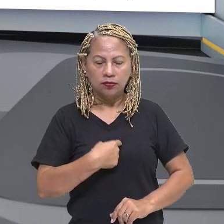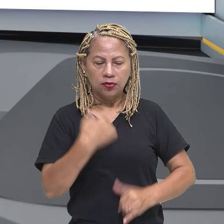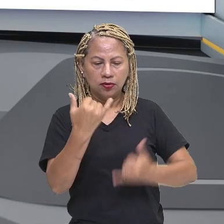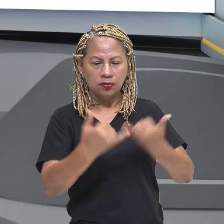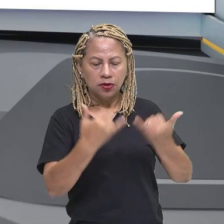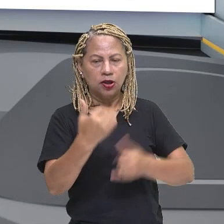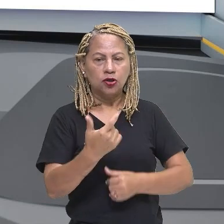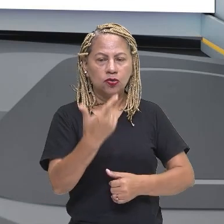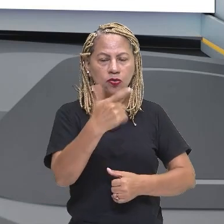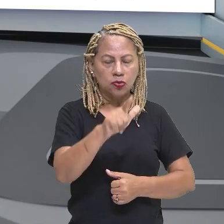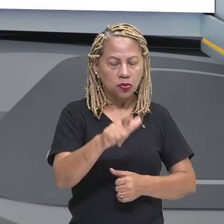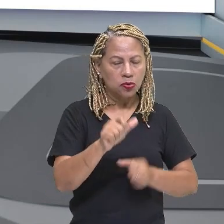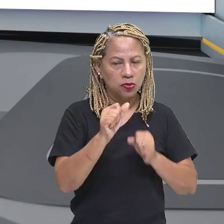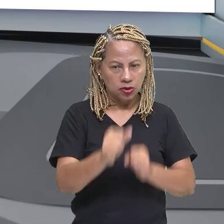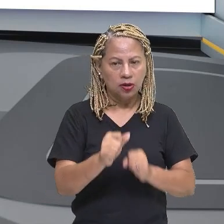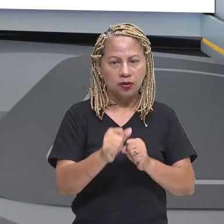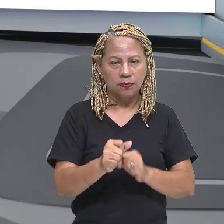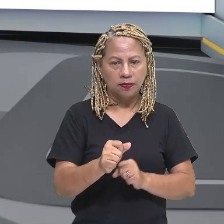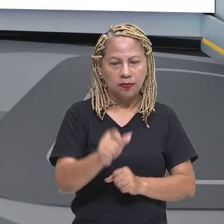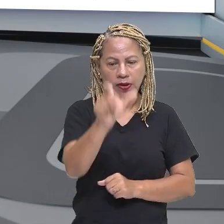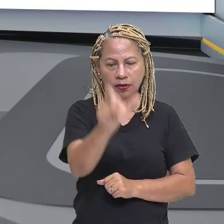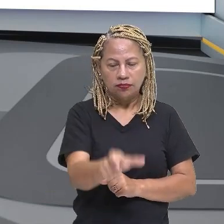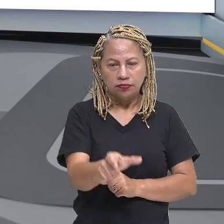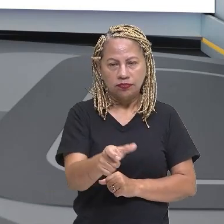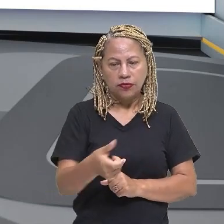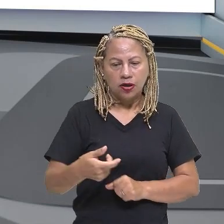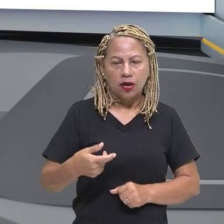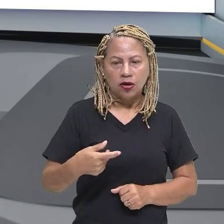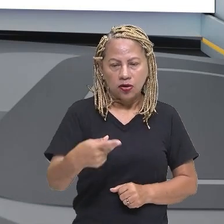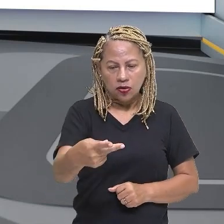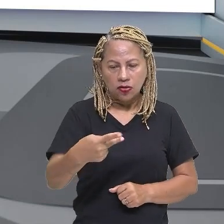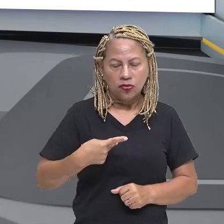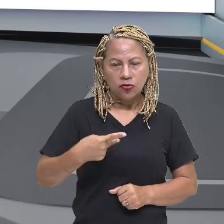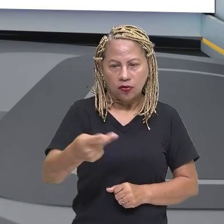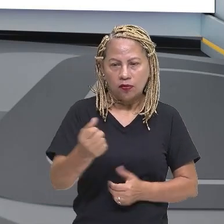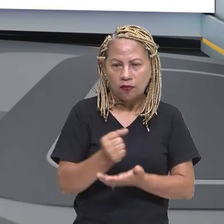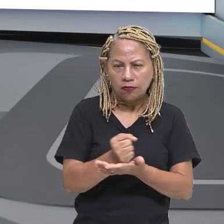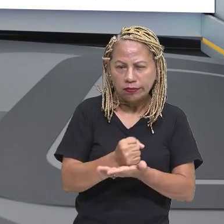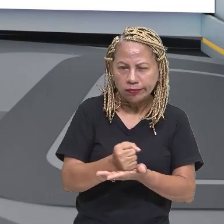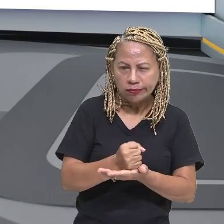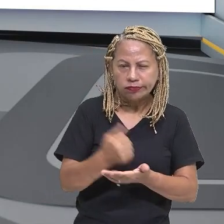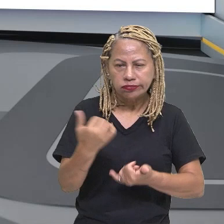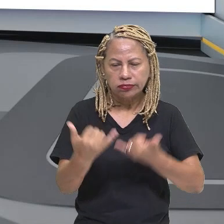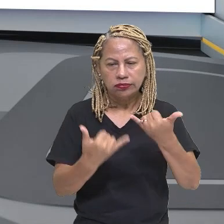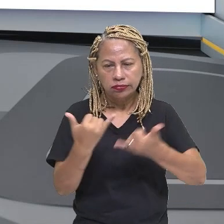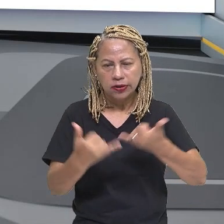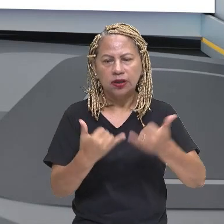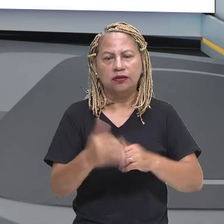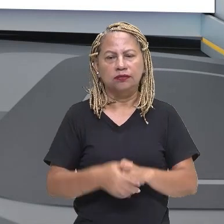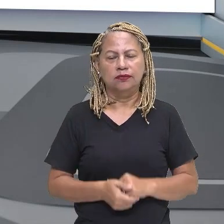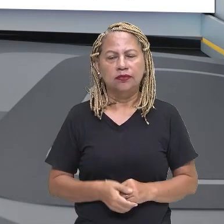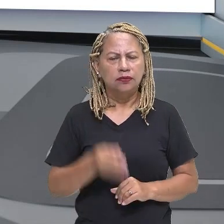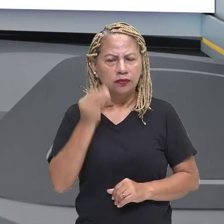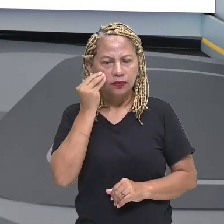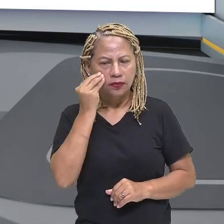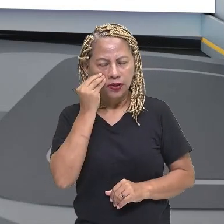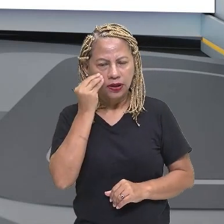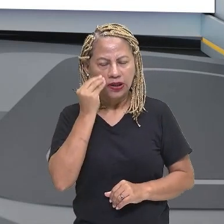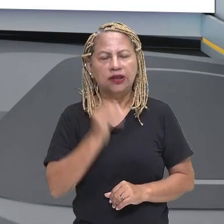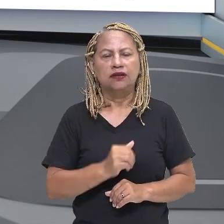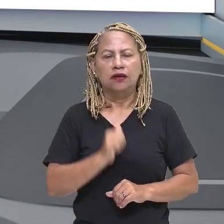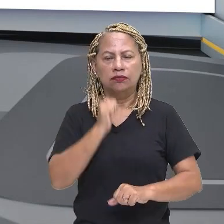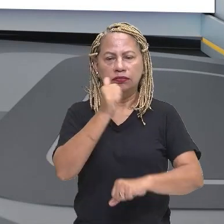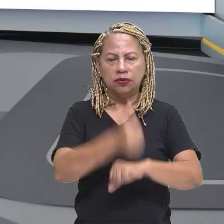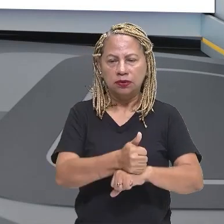outros jogadores, né? Esses 5 planos distintos, conforme Nietzsche, que é a nossa referência, como vocês podem ver aí, confirmam que